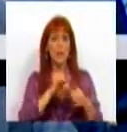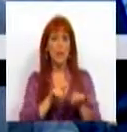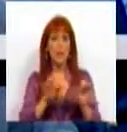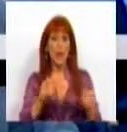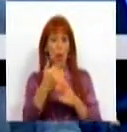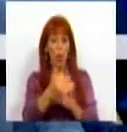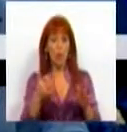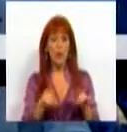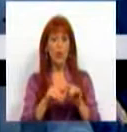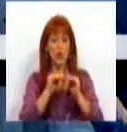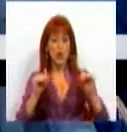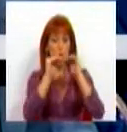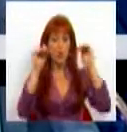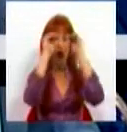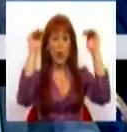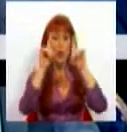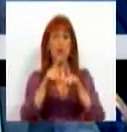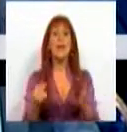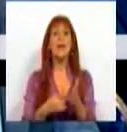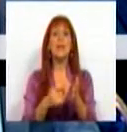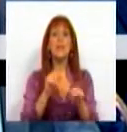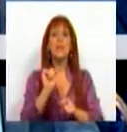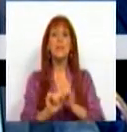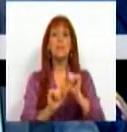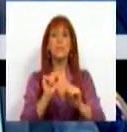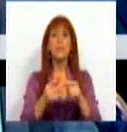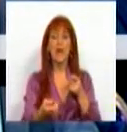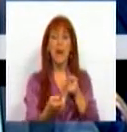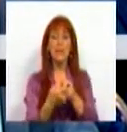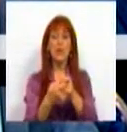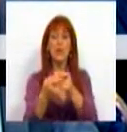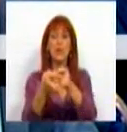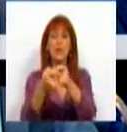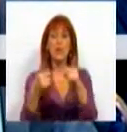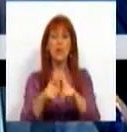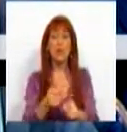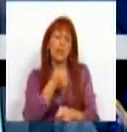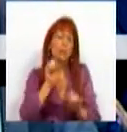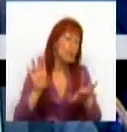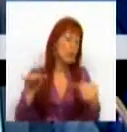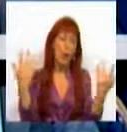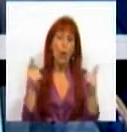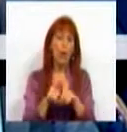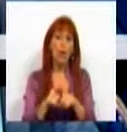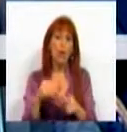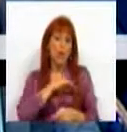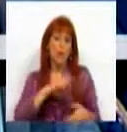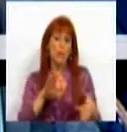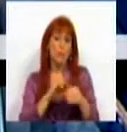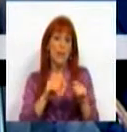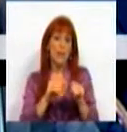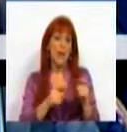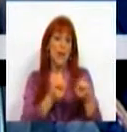são enquadrados nos escalões e a necessidade de aproximarmos, na medida do possível, aos rendimentos